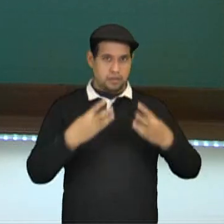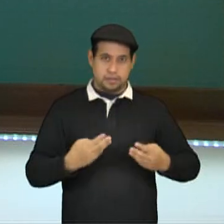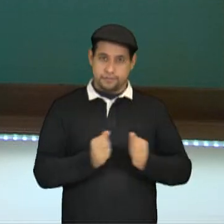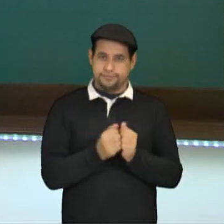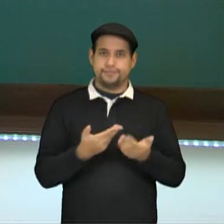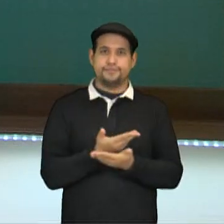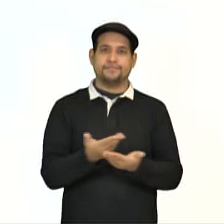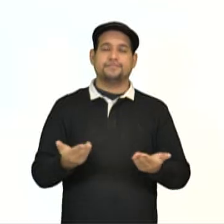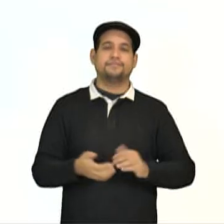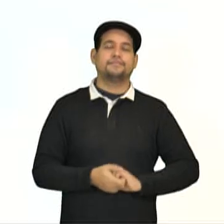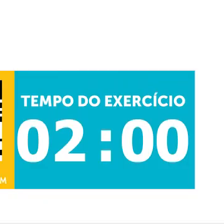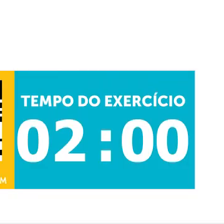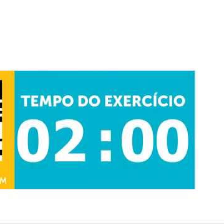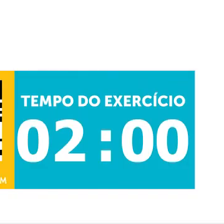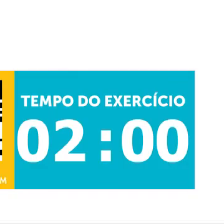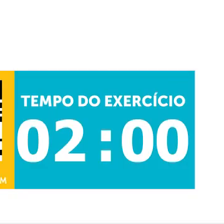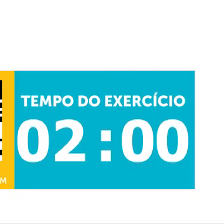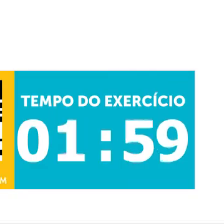questão com vocês.